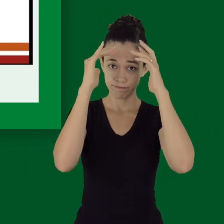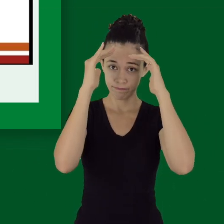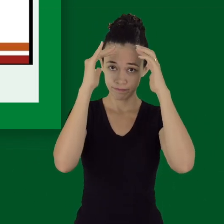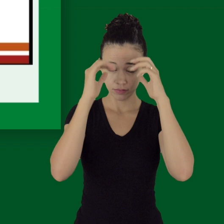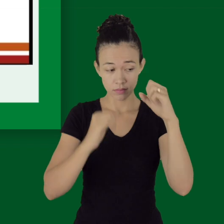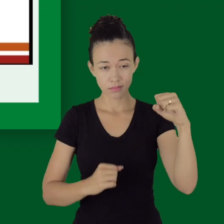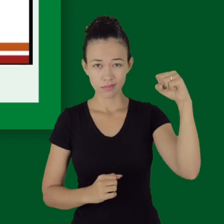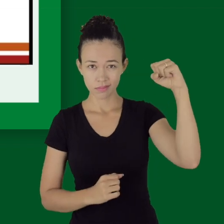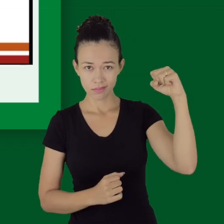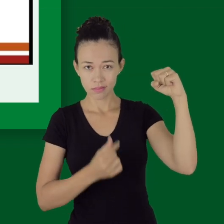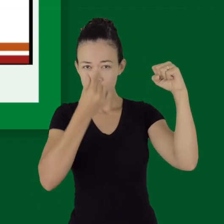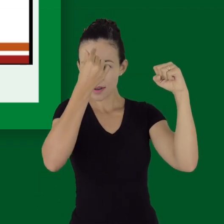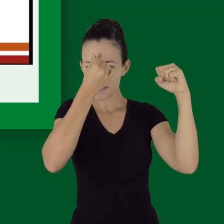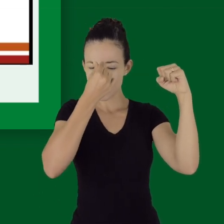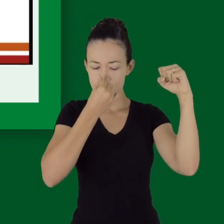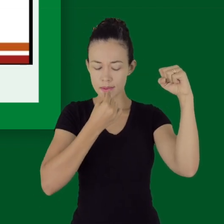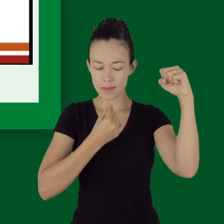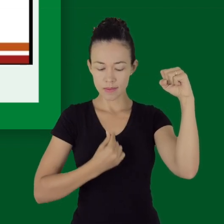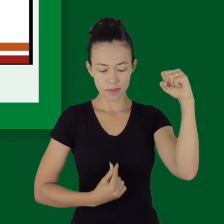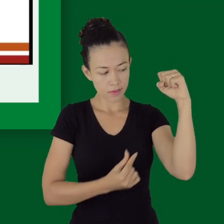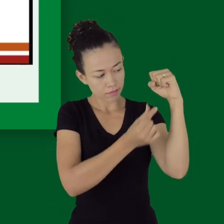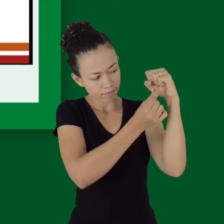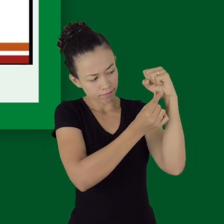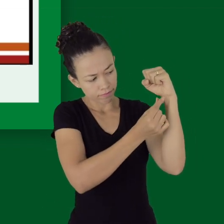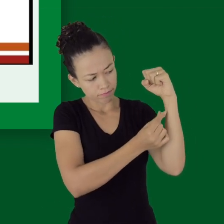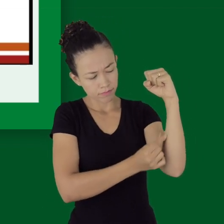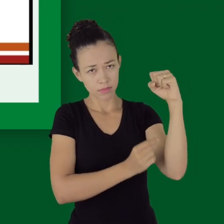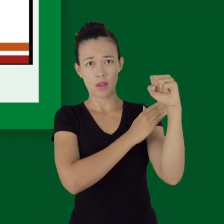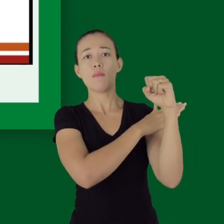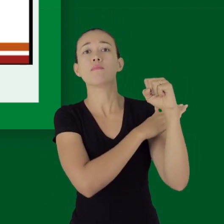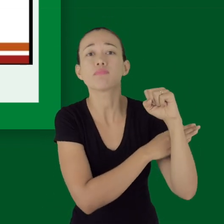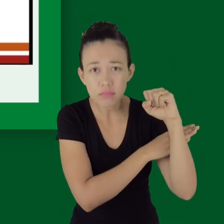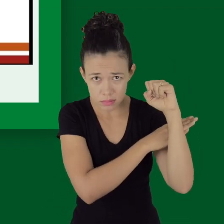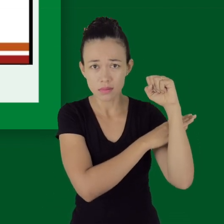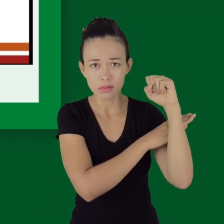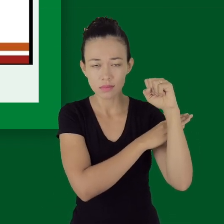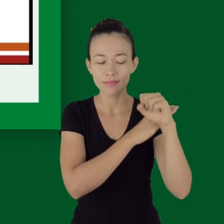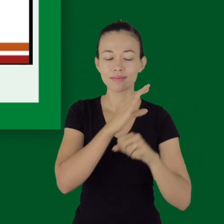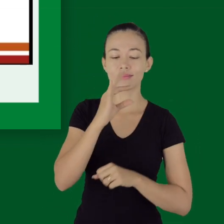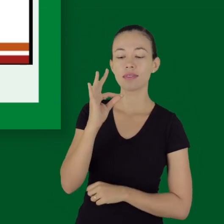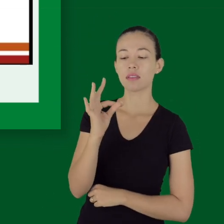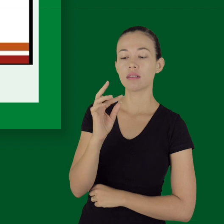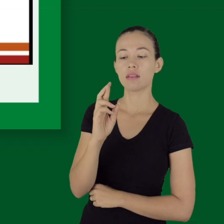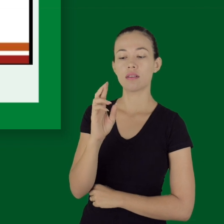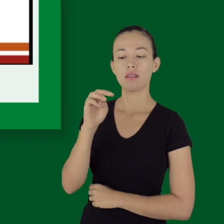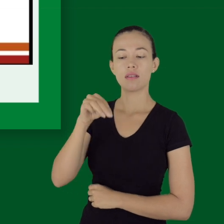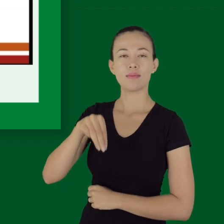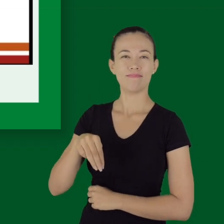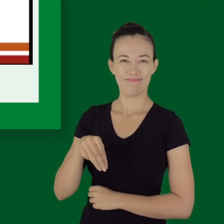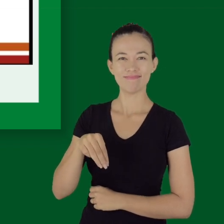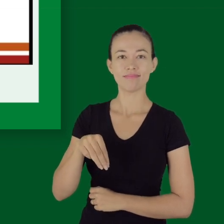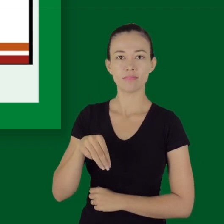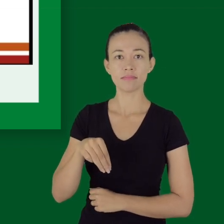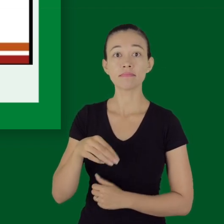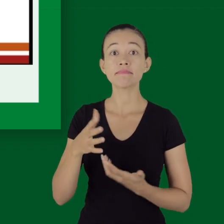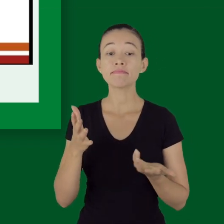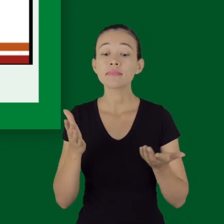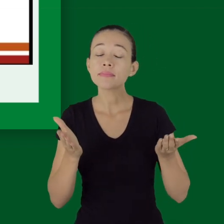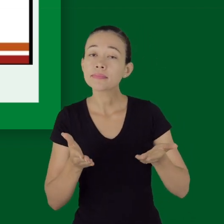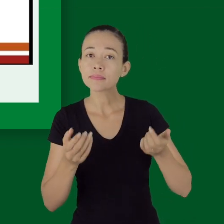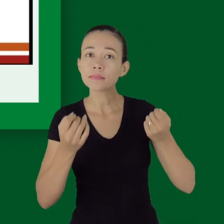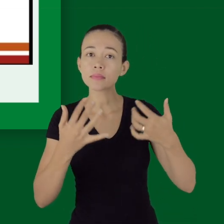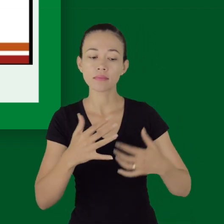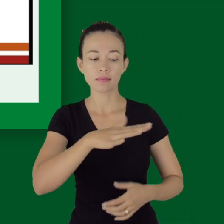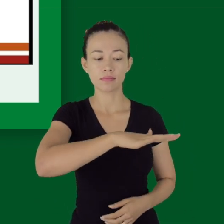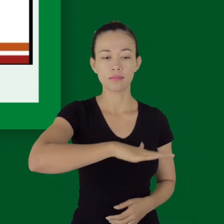O traumatismo raquimedular, aqui nós vamos fazer uma abordagem geral dentro da perspectiva de suporte básico e tentar